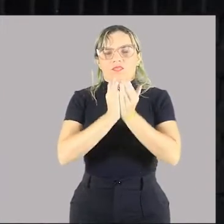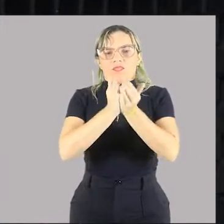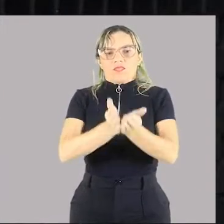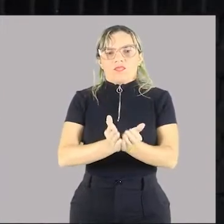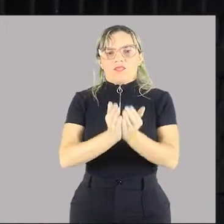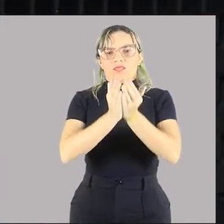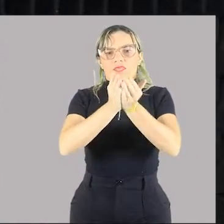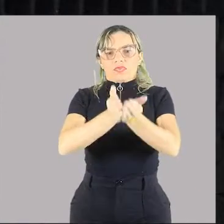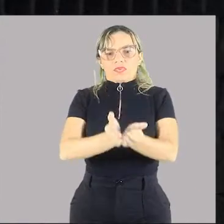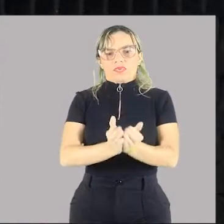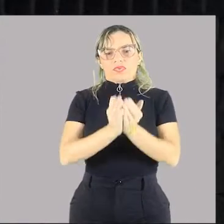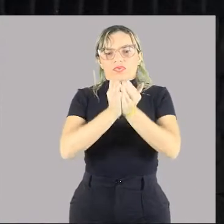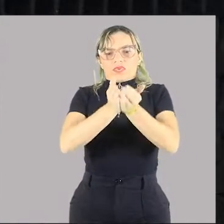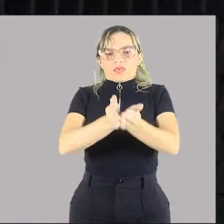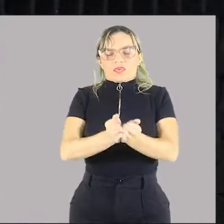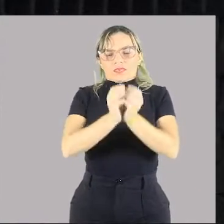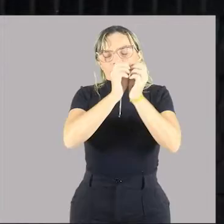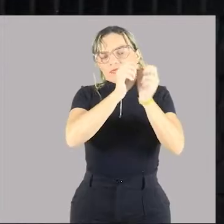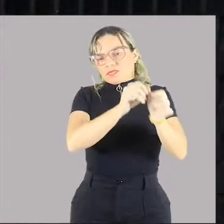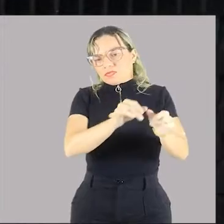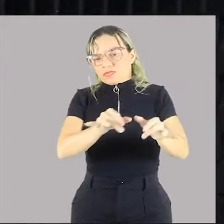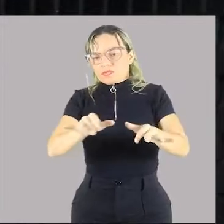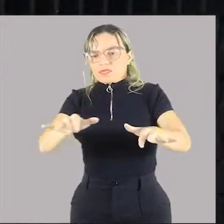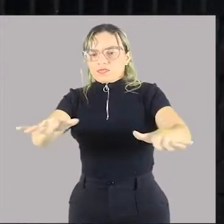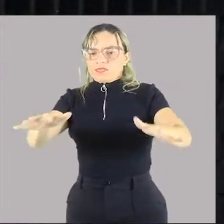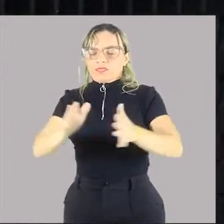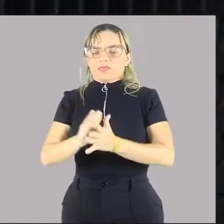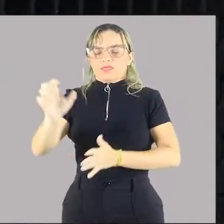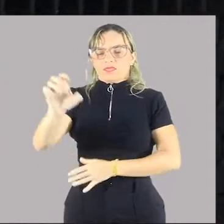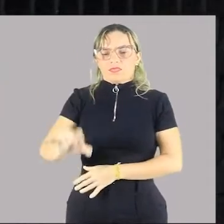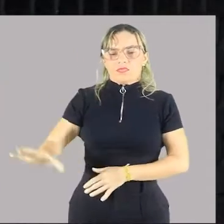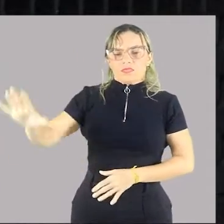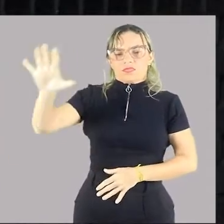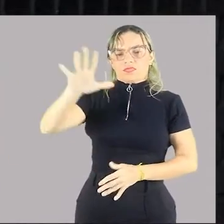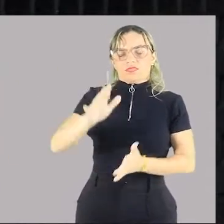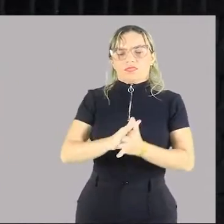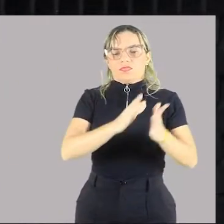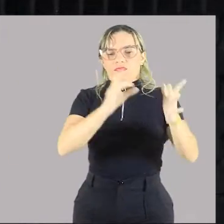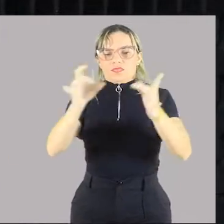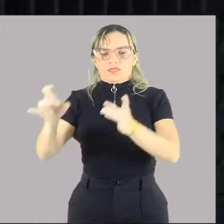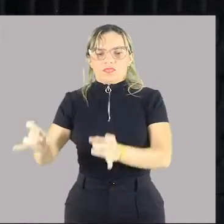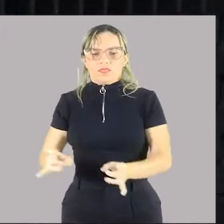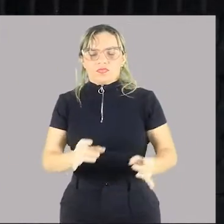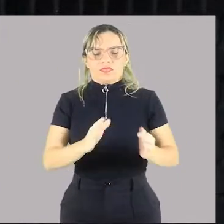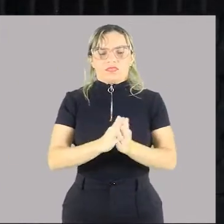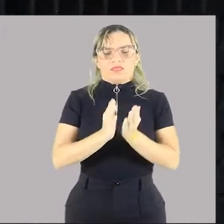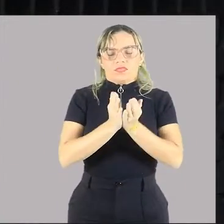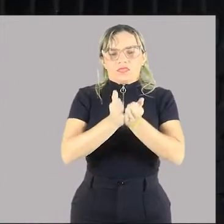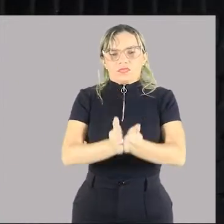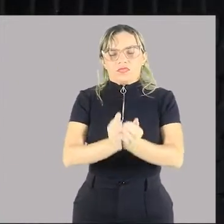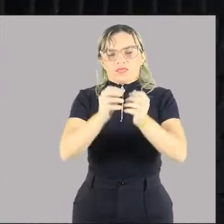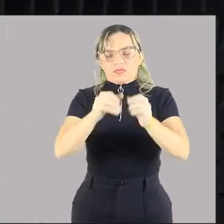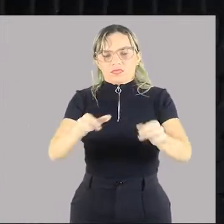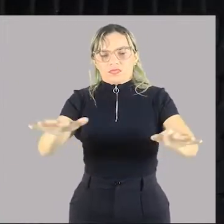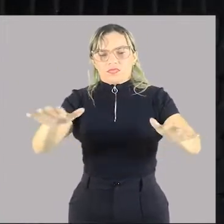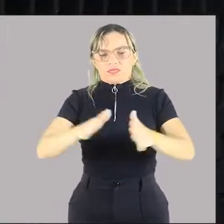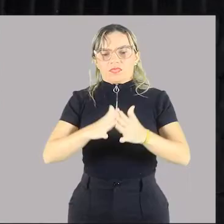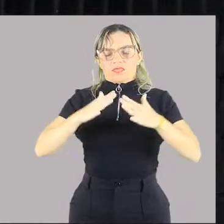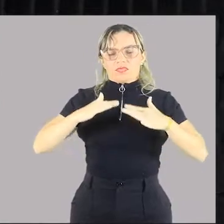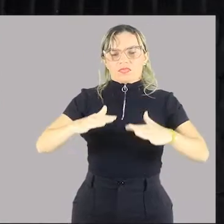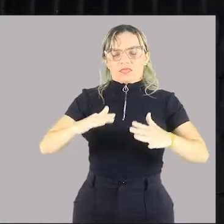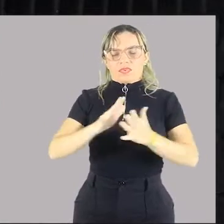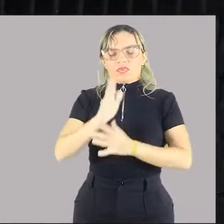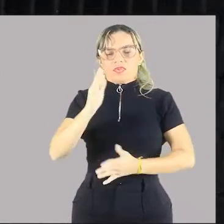ultramarina, ou a expansão marítima e comércio europeia, ou as grandes navegações. Esse movimento das grandes